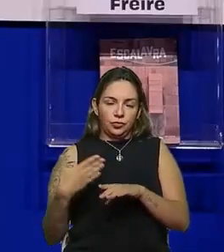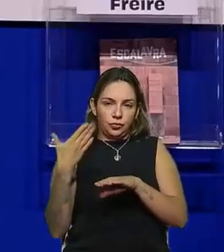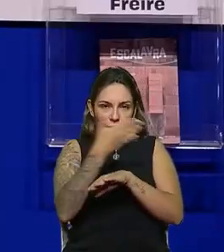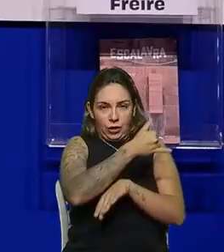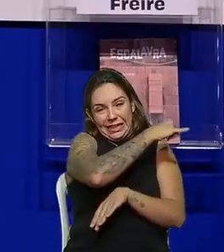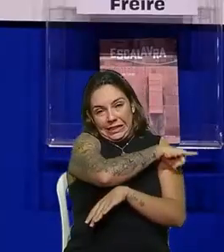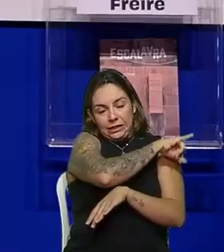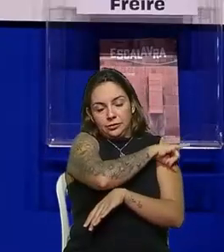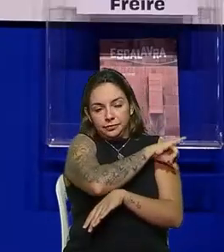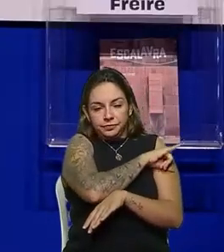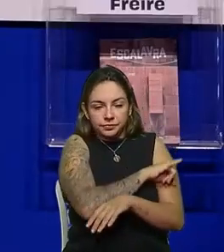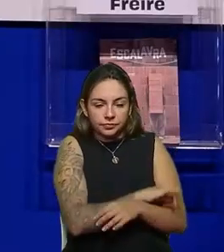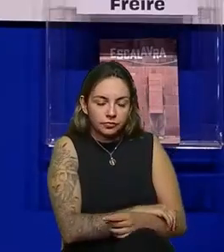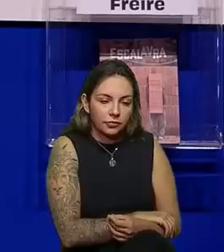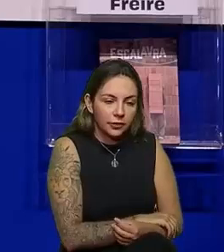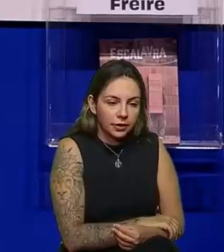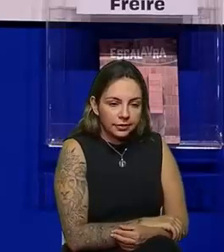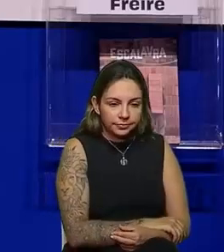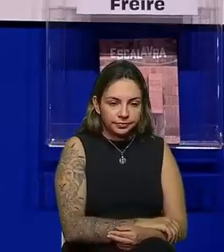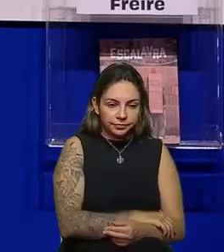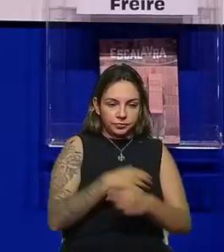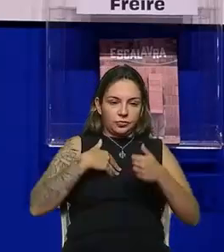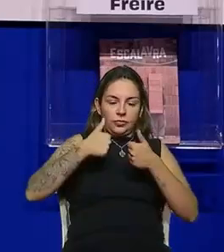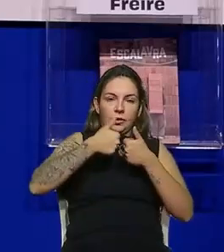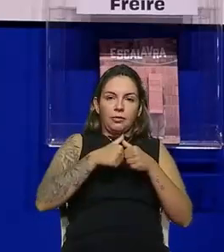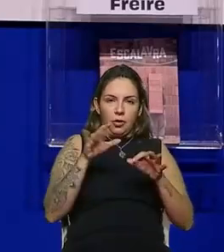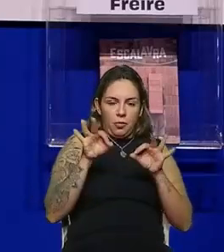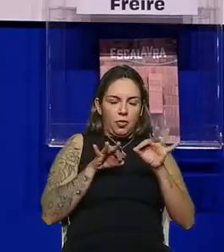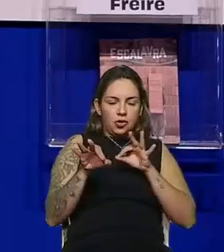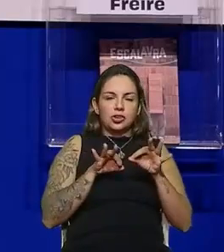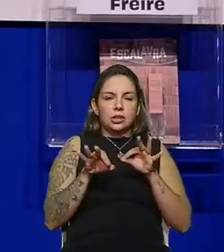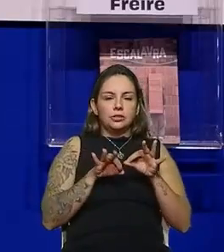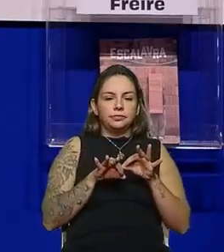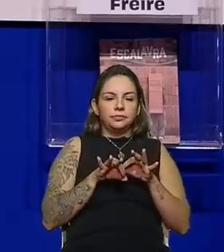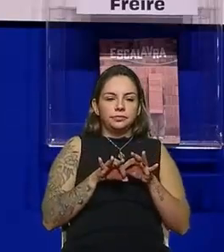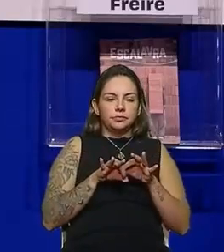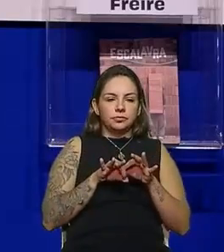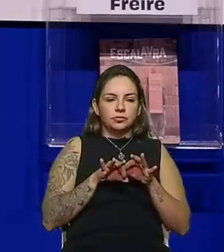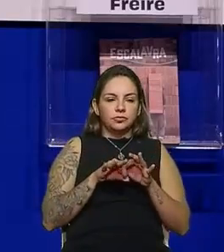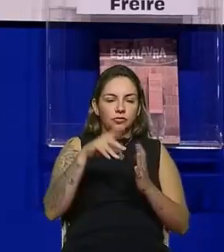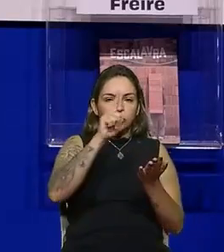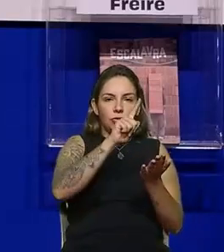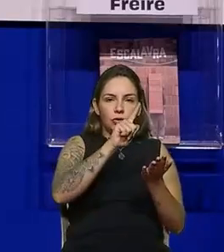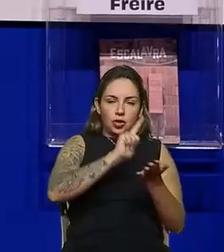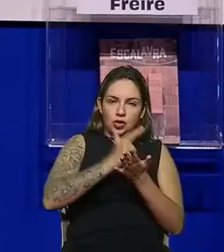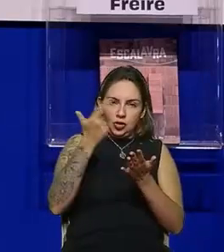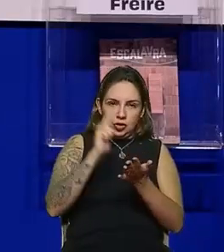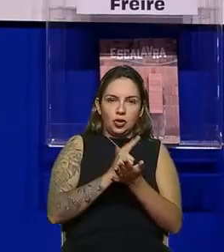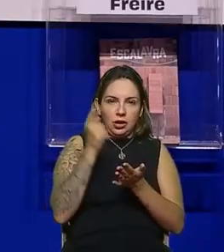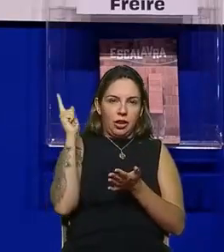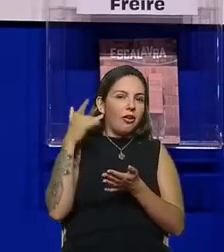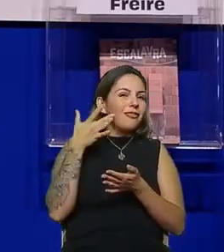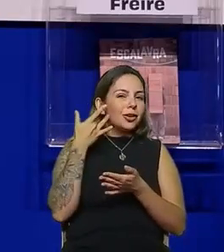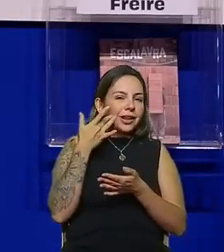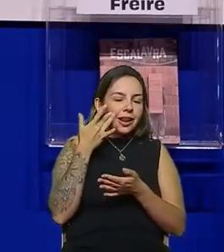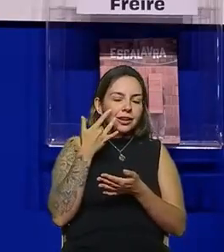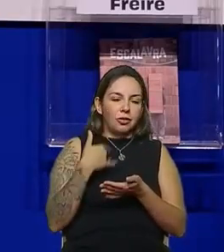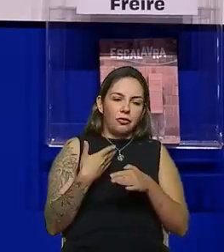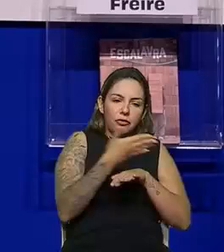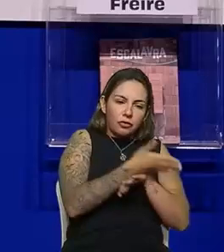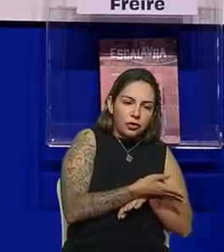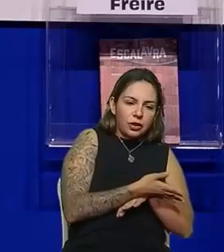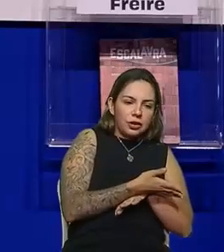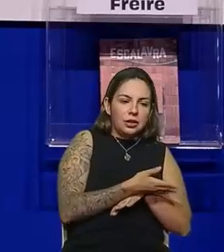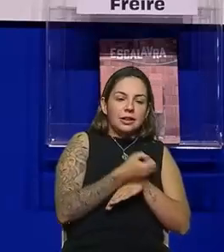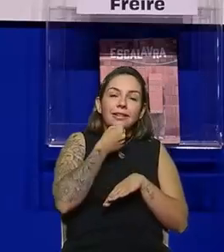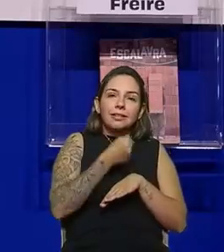ao Rio eu estava com um projeto para o jornal Diário do Nordeste de Fortaleza. Eu